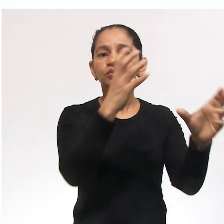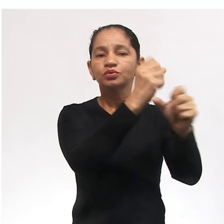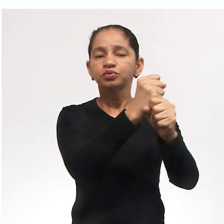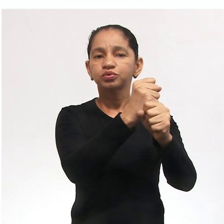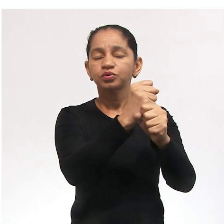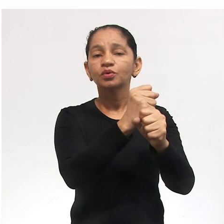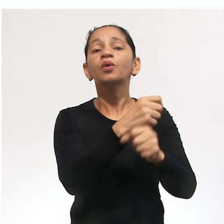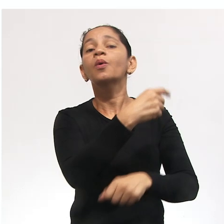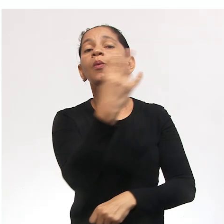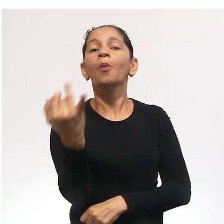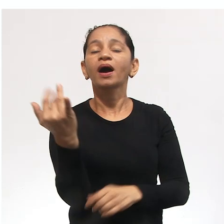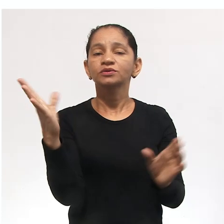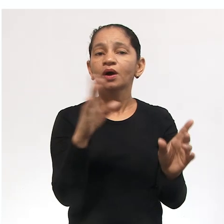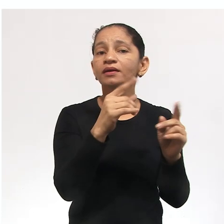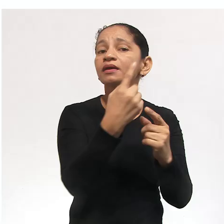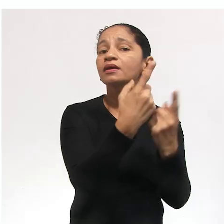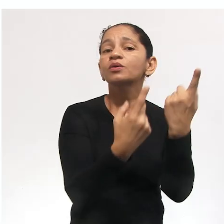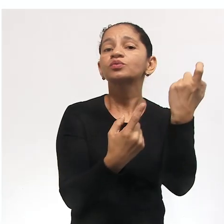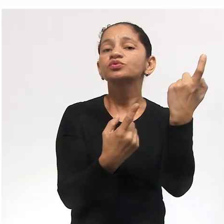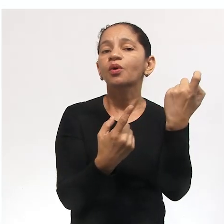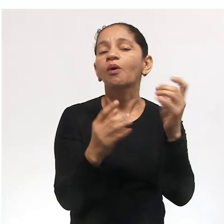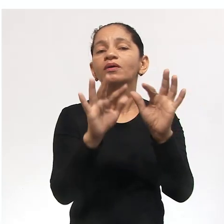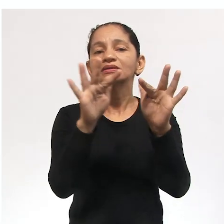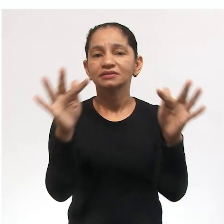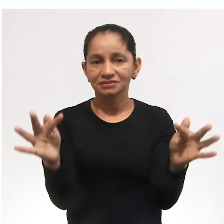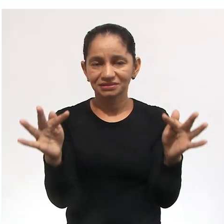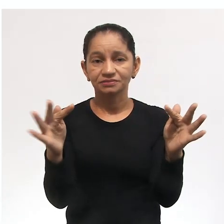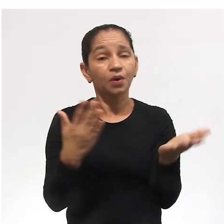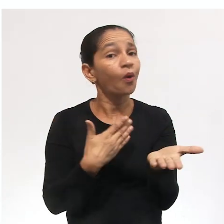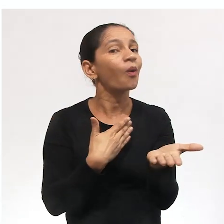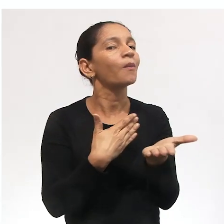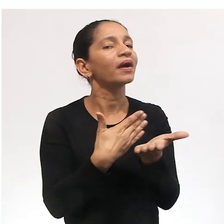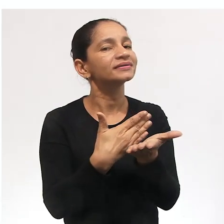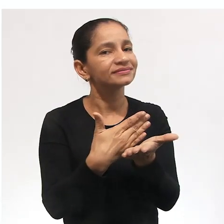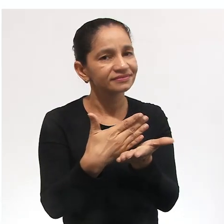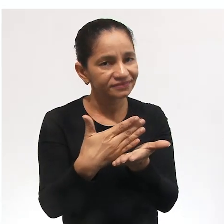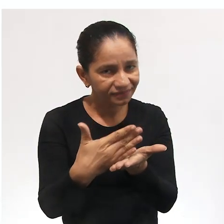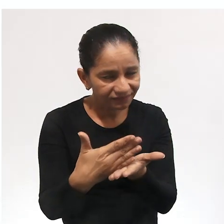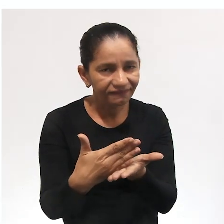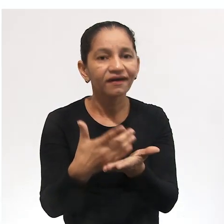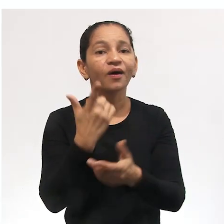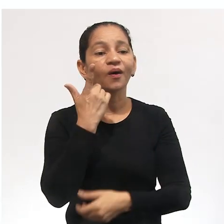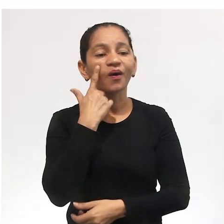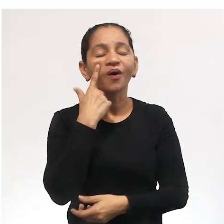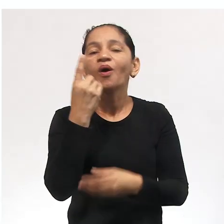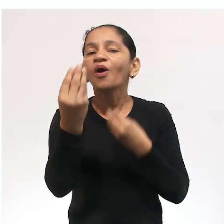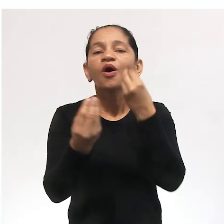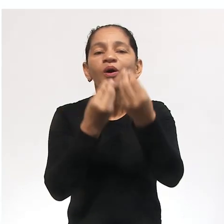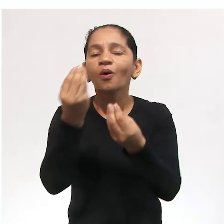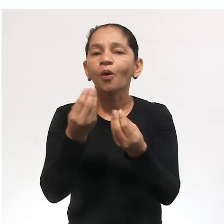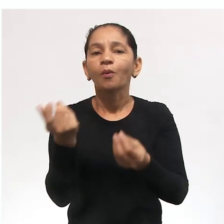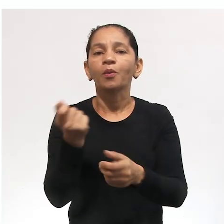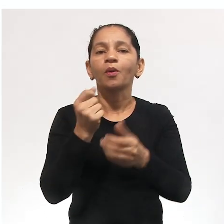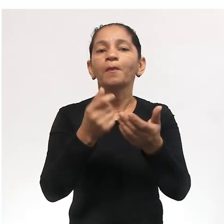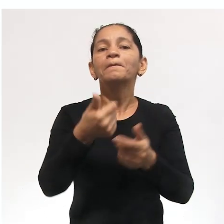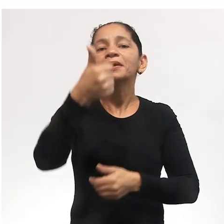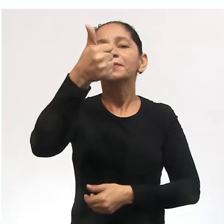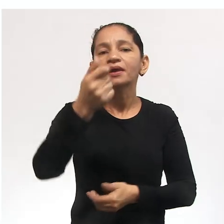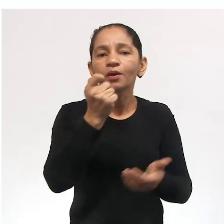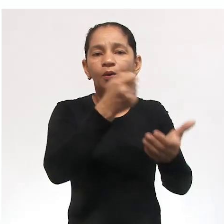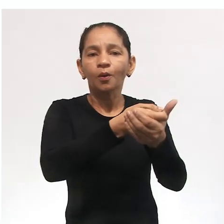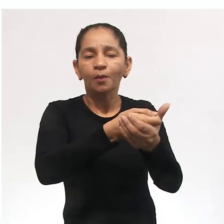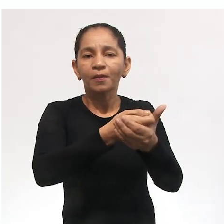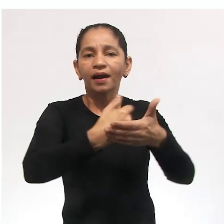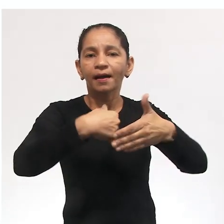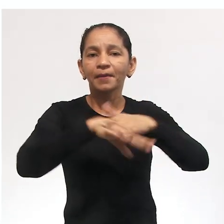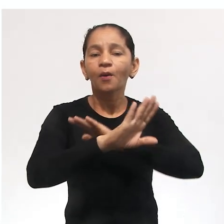200 mil. E vamos começar a nossa brincadeira aqui, ó, aquisição de estoques à vista. Então, a primeira atividade, o primeiro fenômeno foi esse, ó.